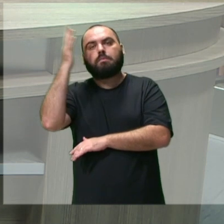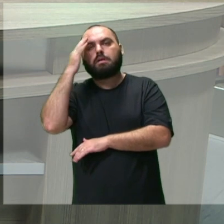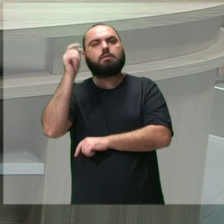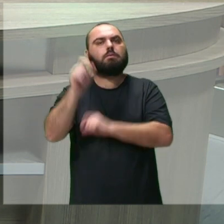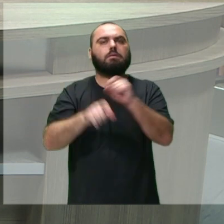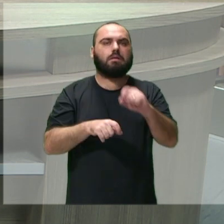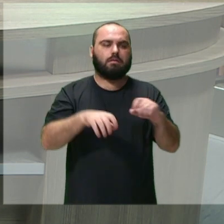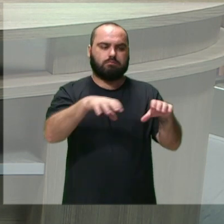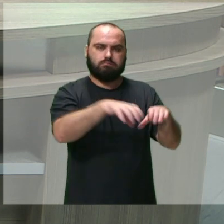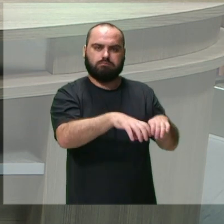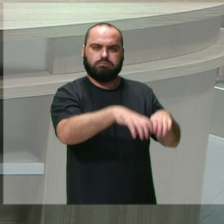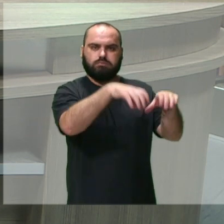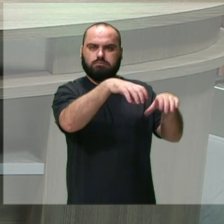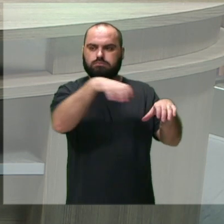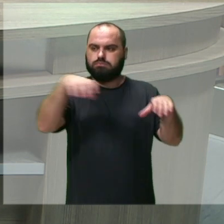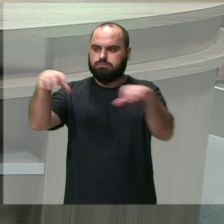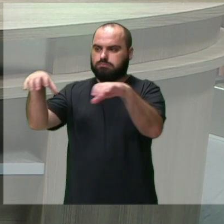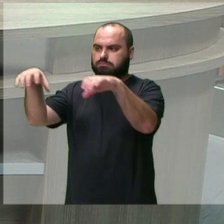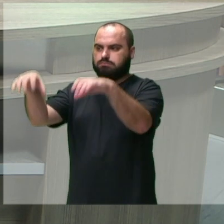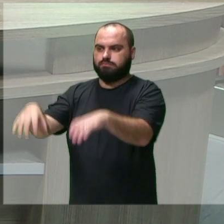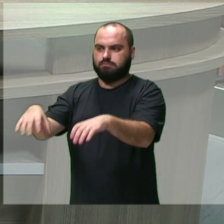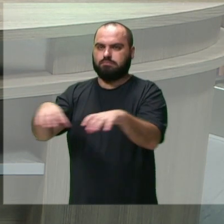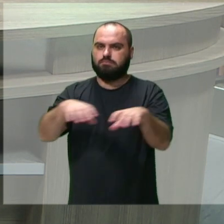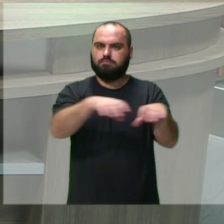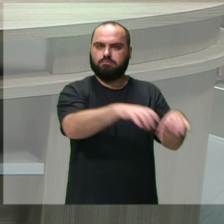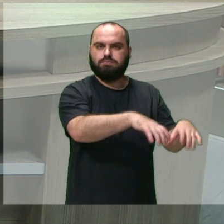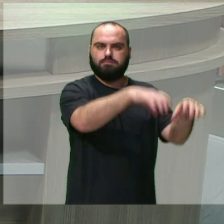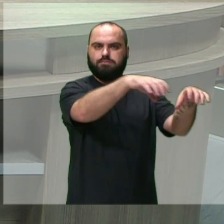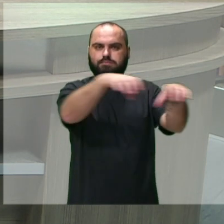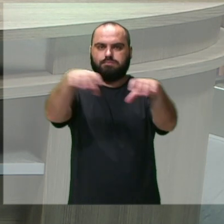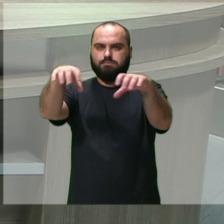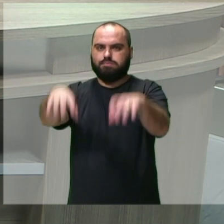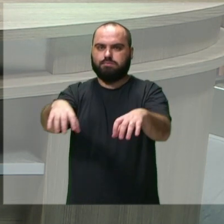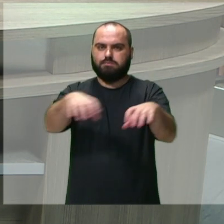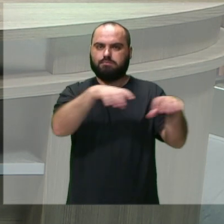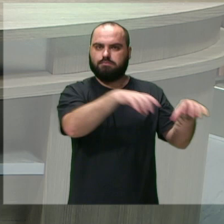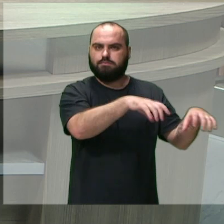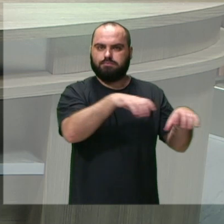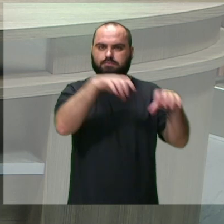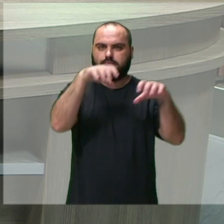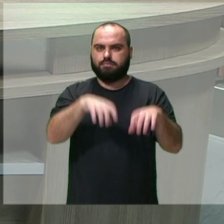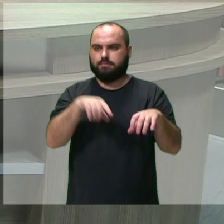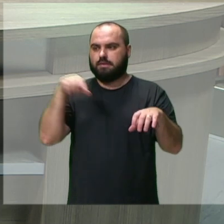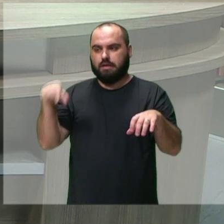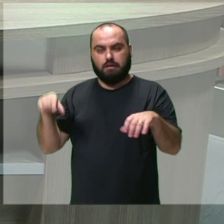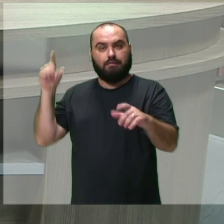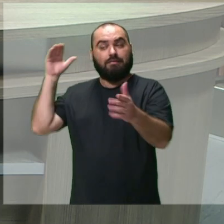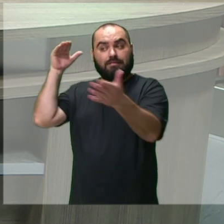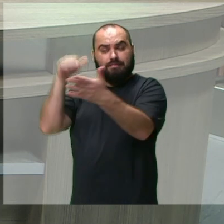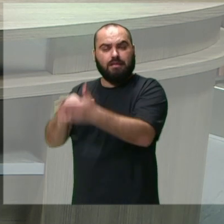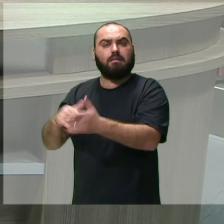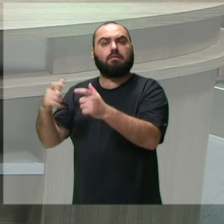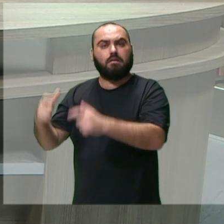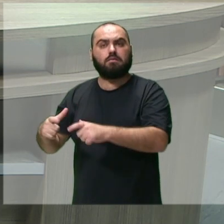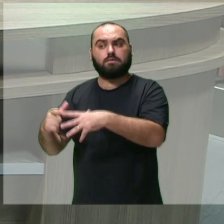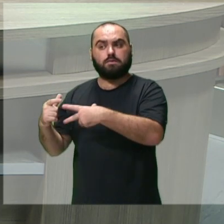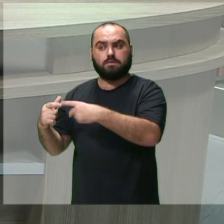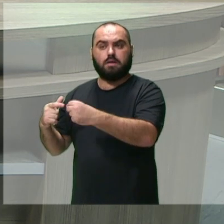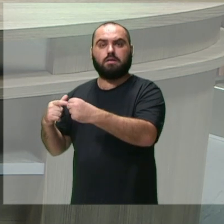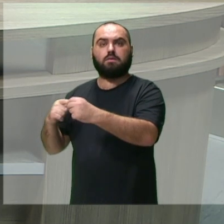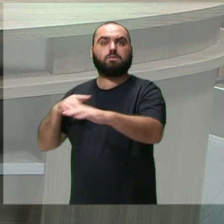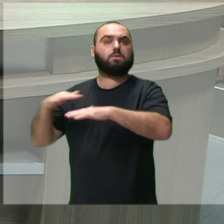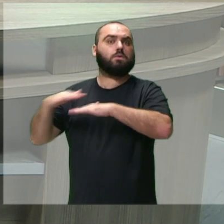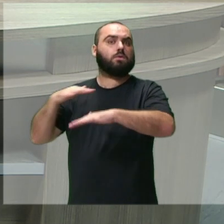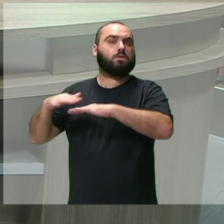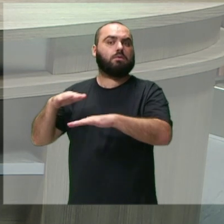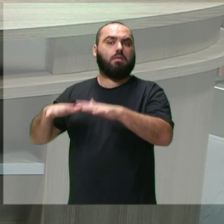tem aquilo, a forma que aquilo tem, e imaginar que aquilo, daqui até o local que ele vai chegar, o quanto de movimento